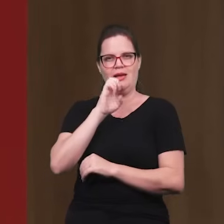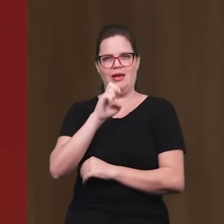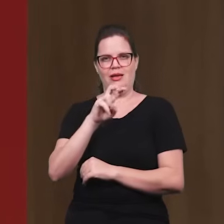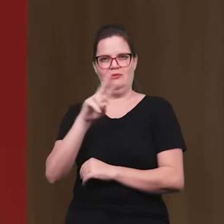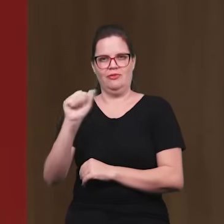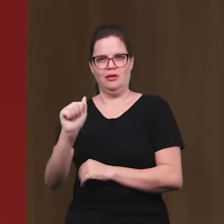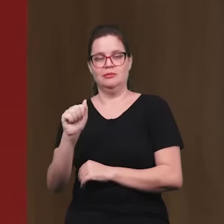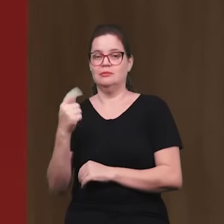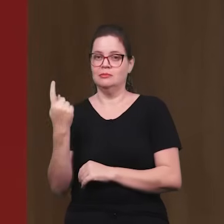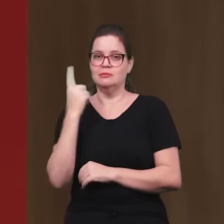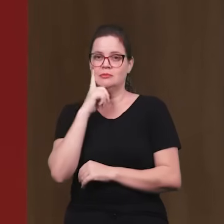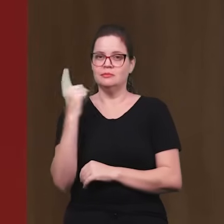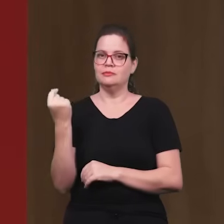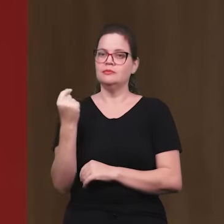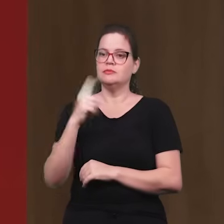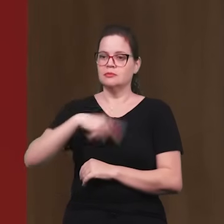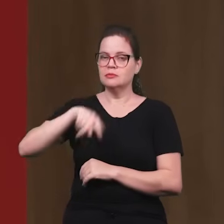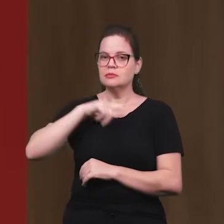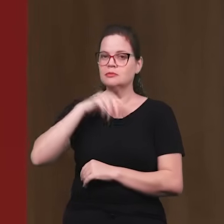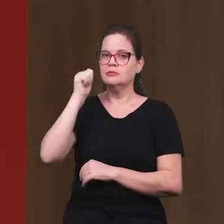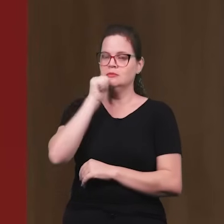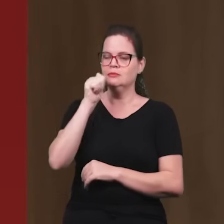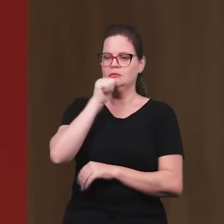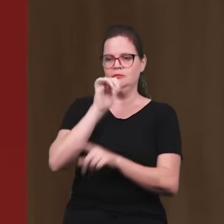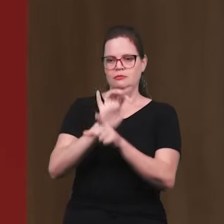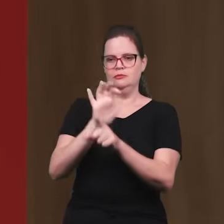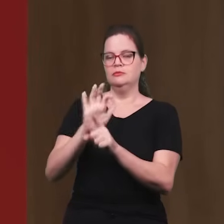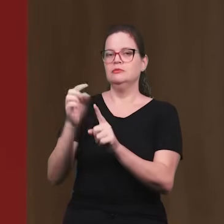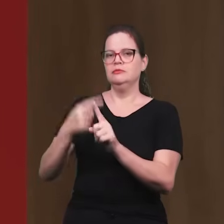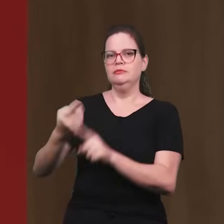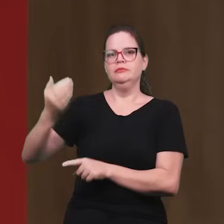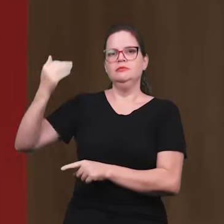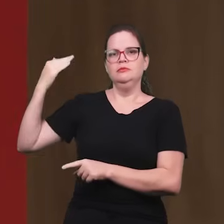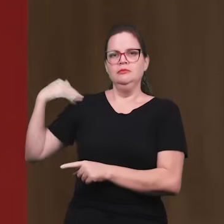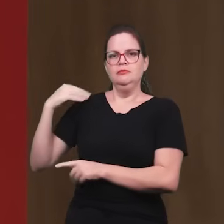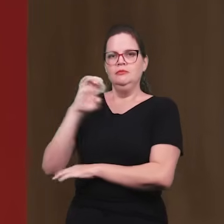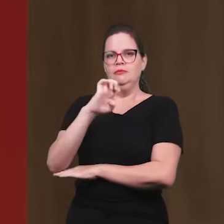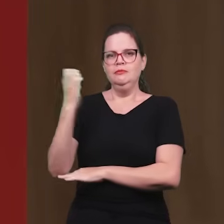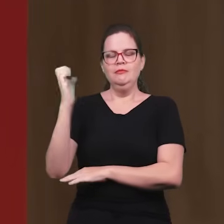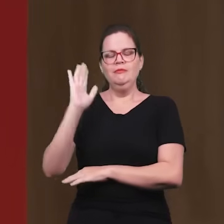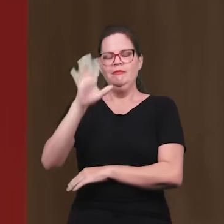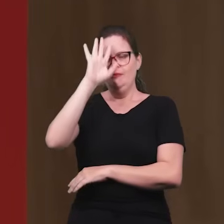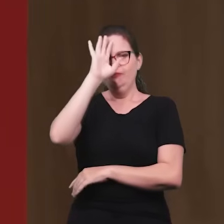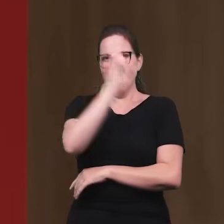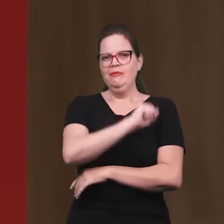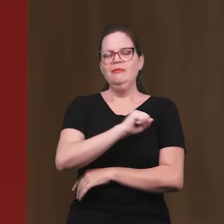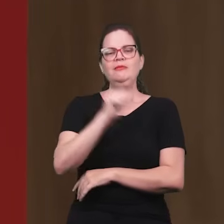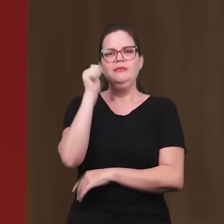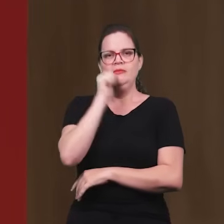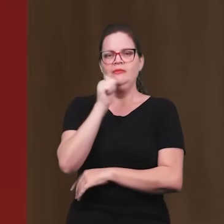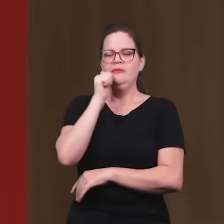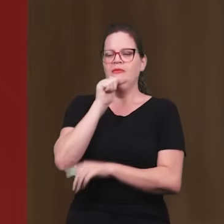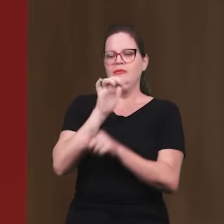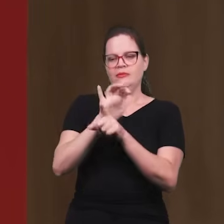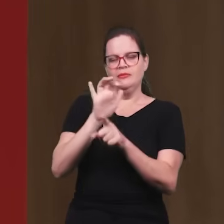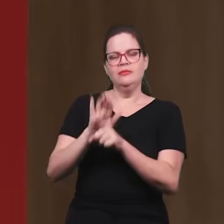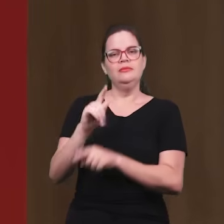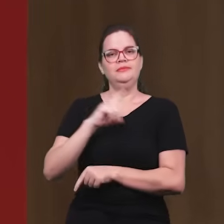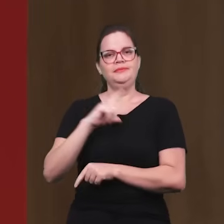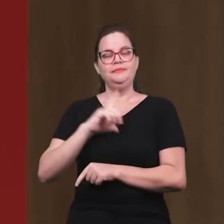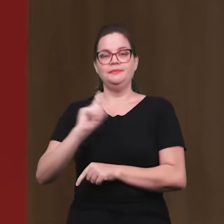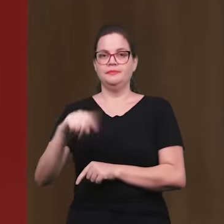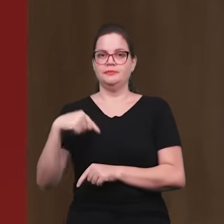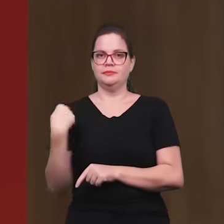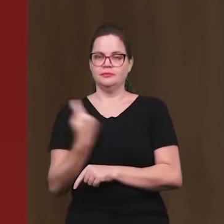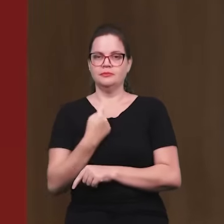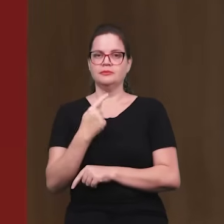mulher nós temos muita influência. Né? Desde lá do Éden a gente aprendeu sobre isso, dessa influência que nós